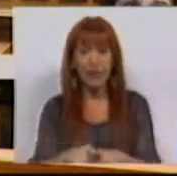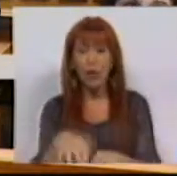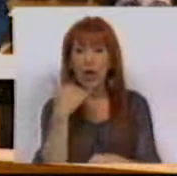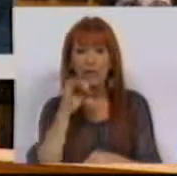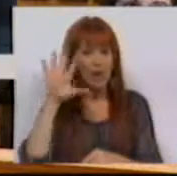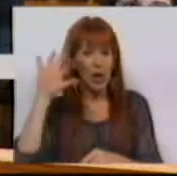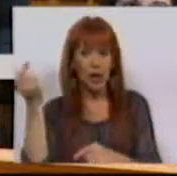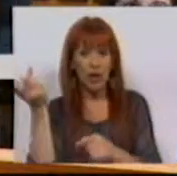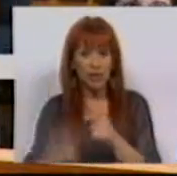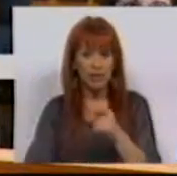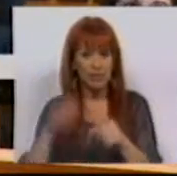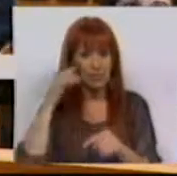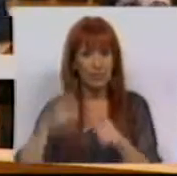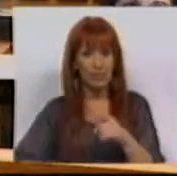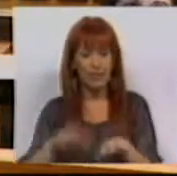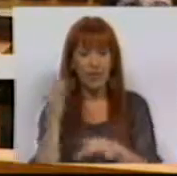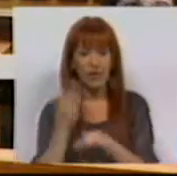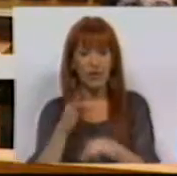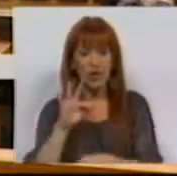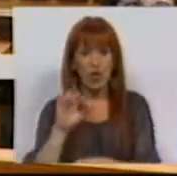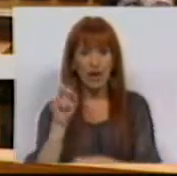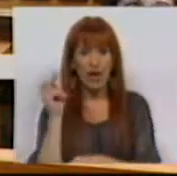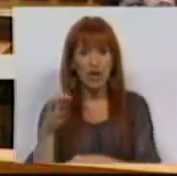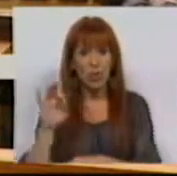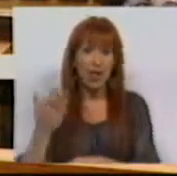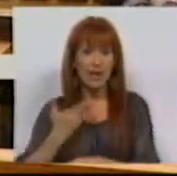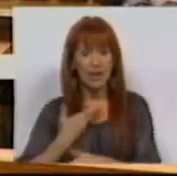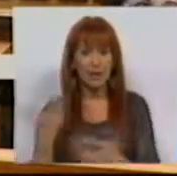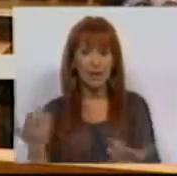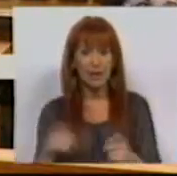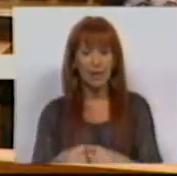feliz coincidência comemorar 40 anos do PSD